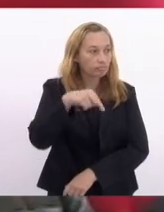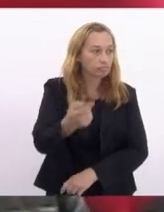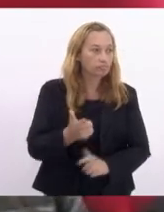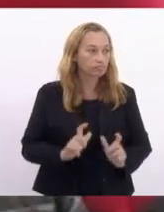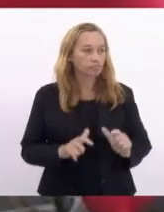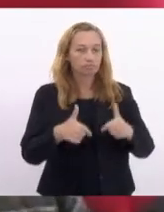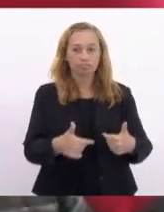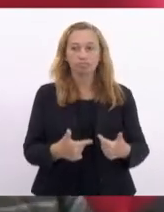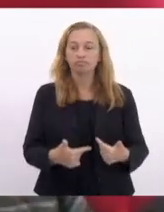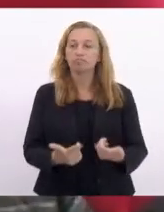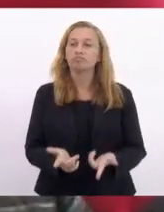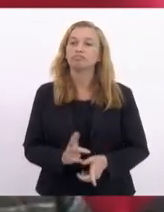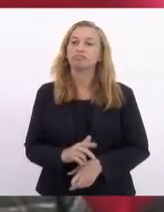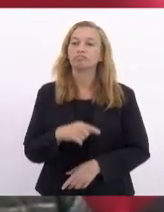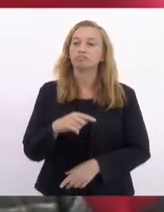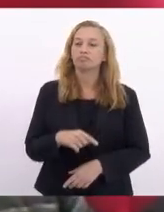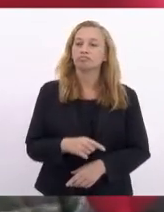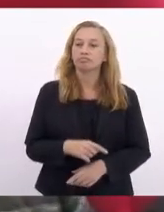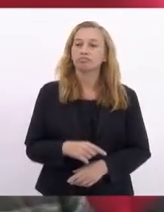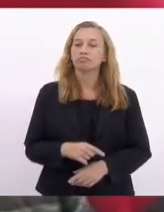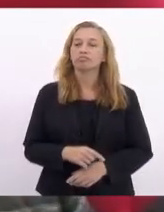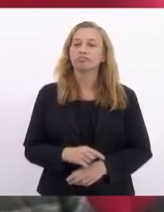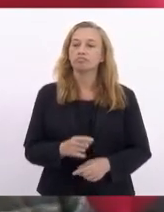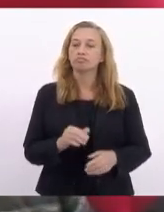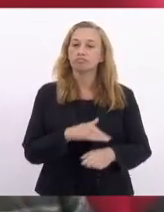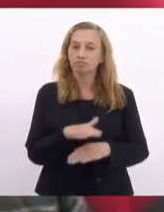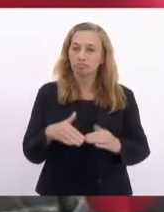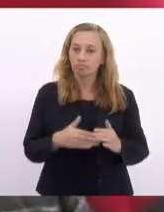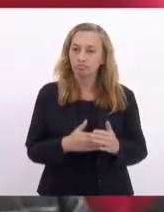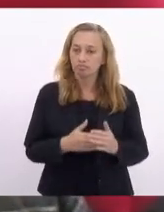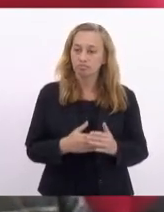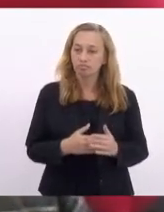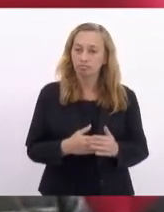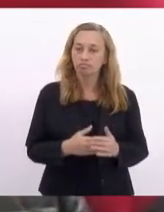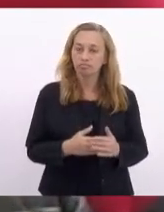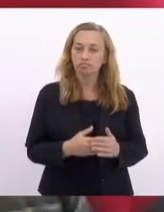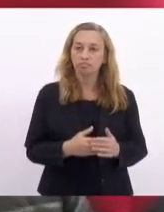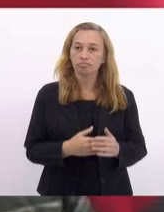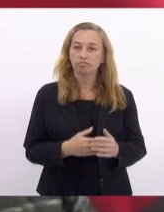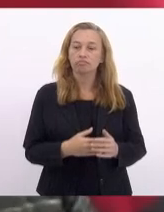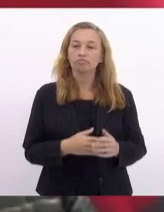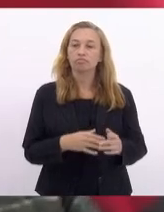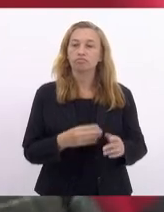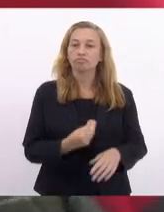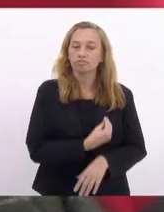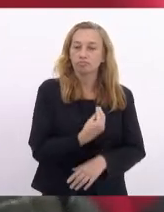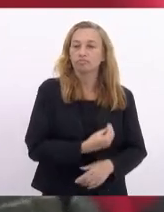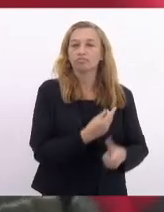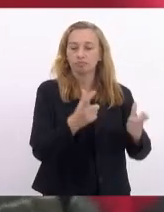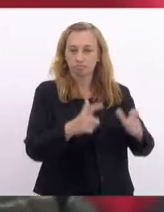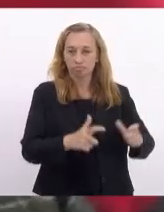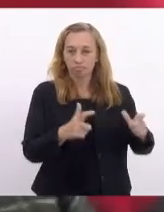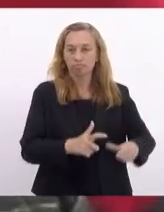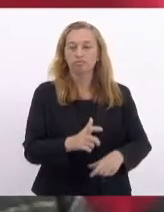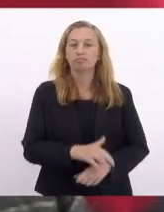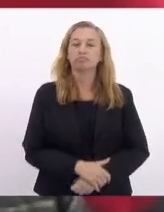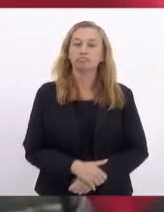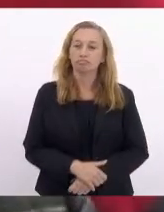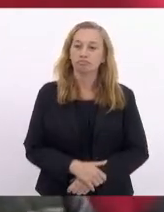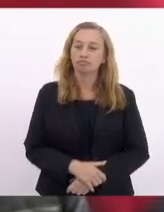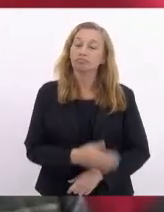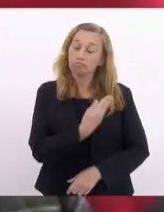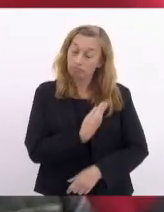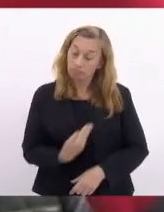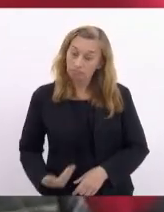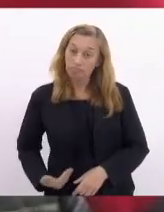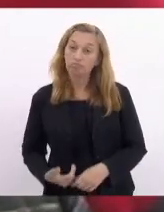sem dúvida nenhuma, os fluminenses, aqueles, né, o povo do estado do Rio de Janeiro, que é aquele para qual o